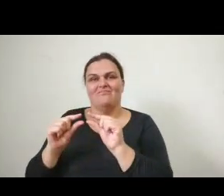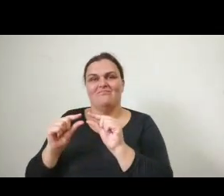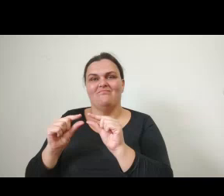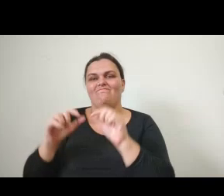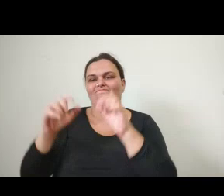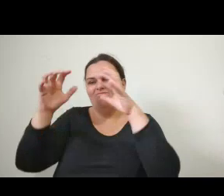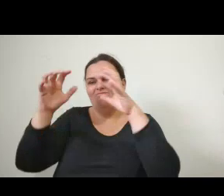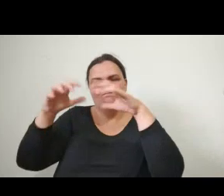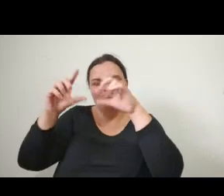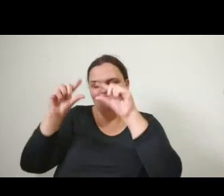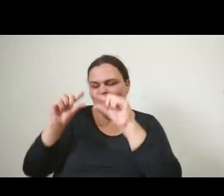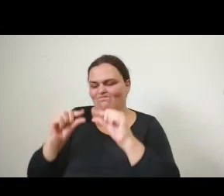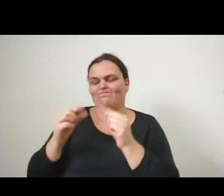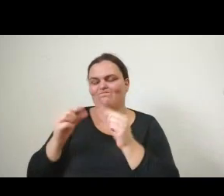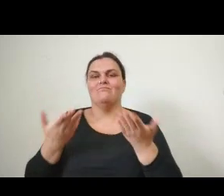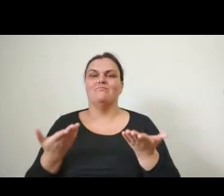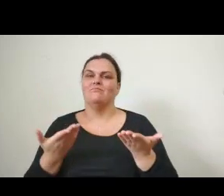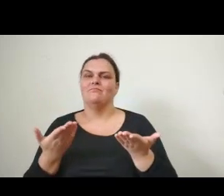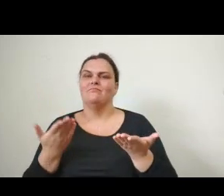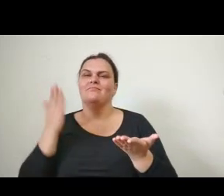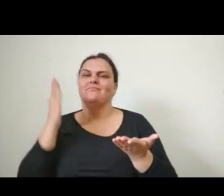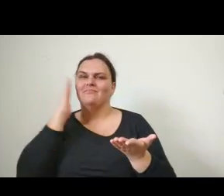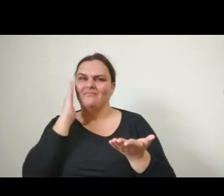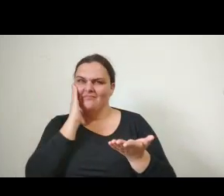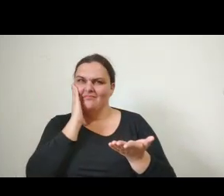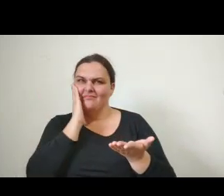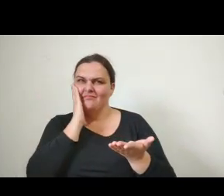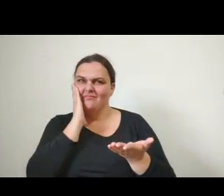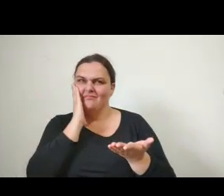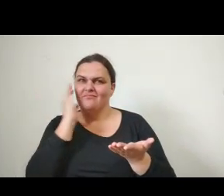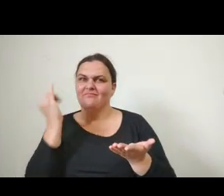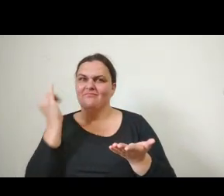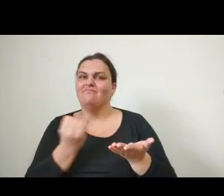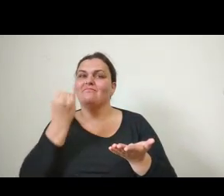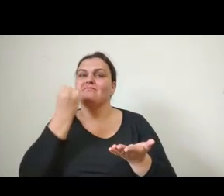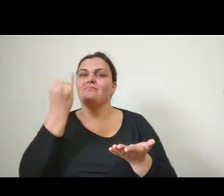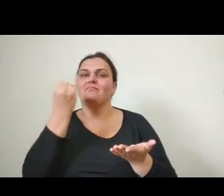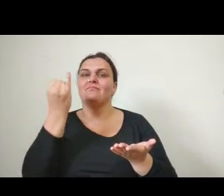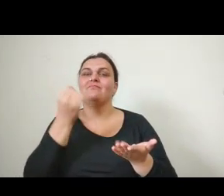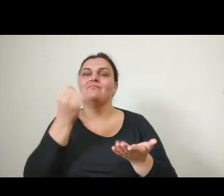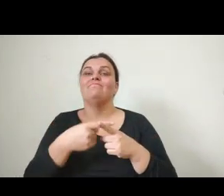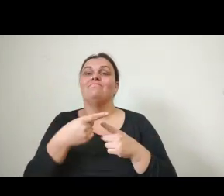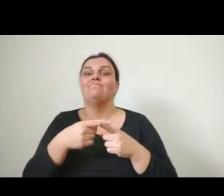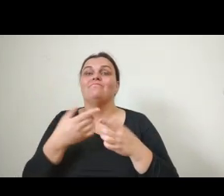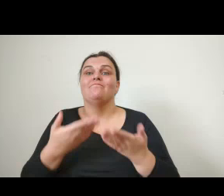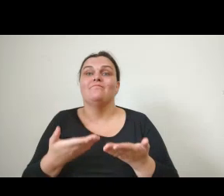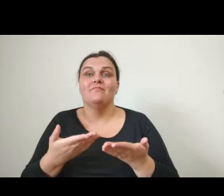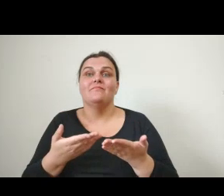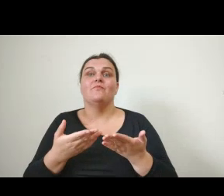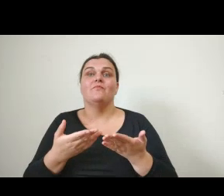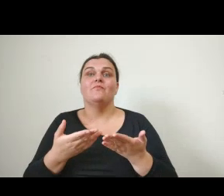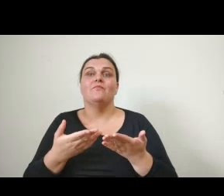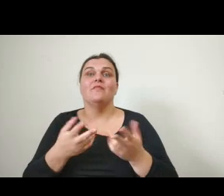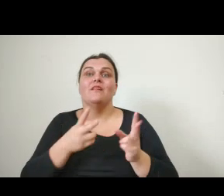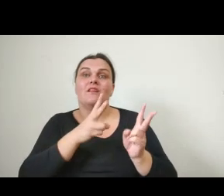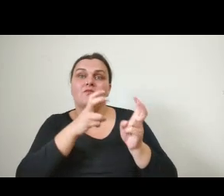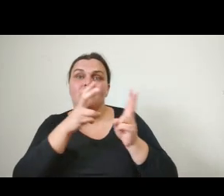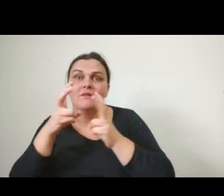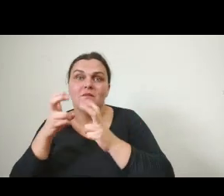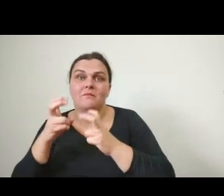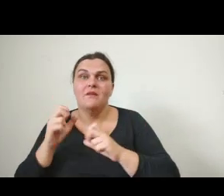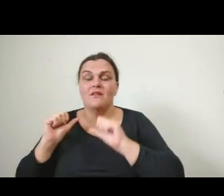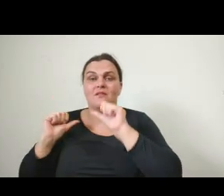Chama atenção, né, em geral, né, comentando em geral, a redução da precipitação pluviométrica, né, em